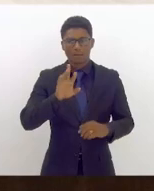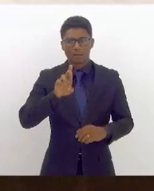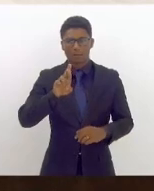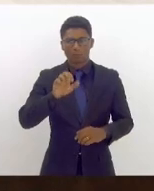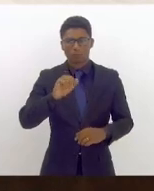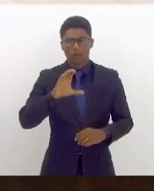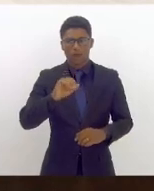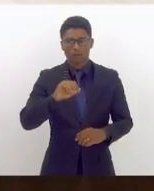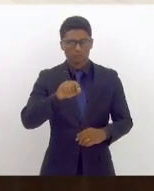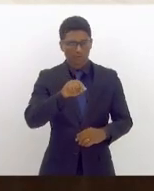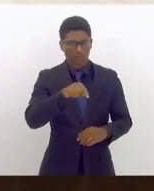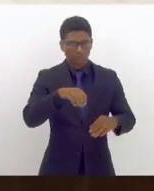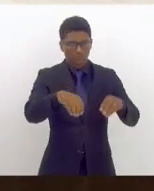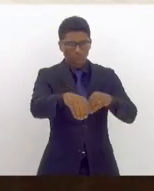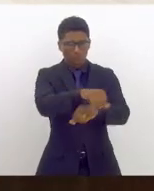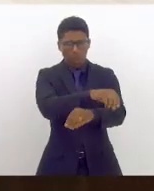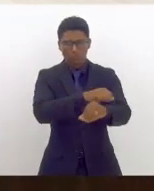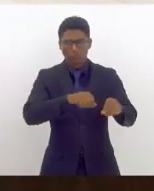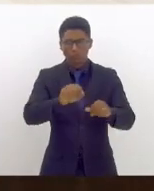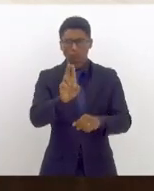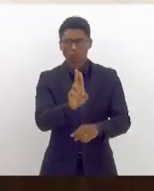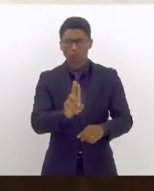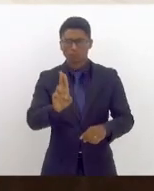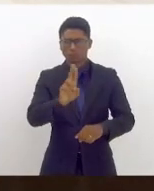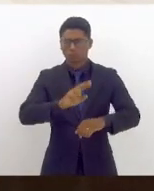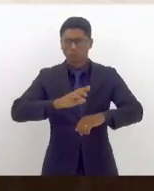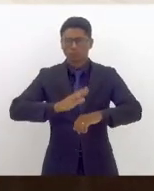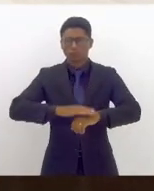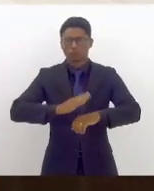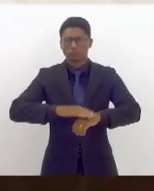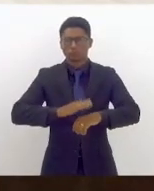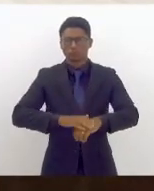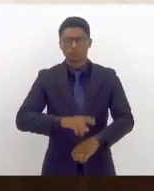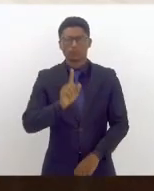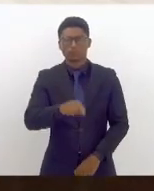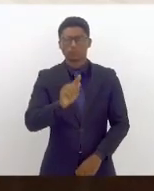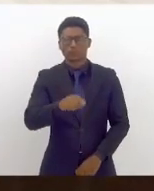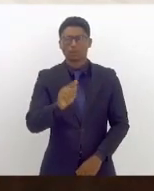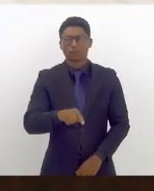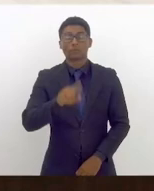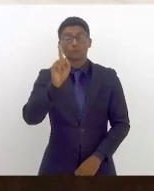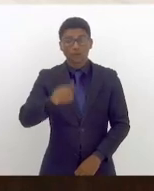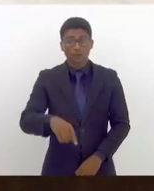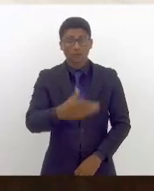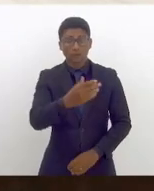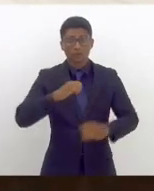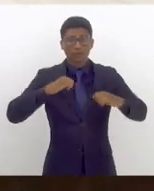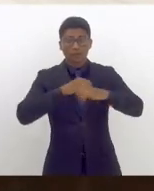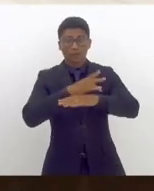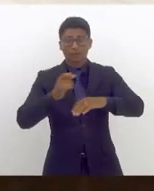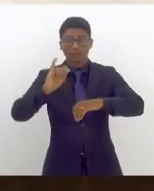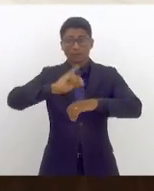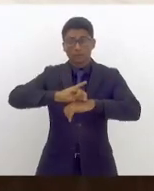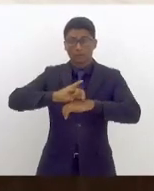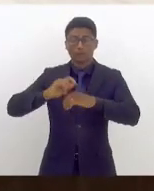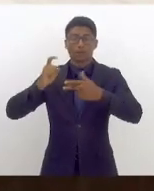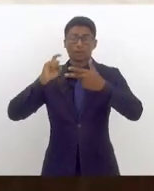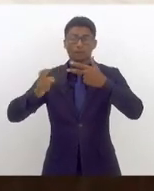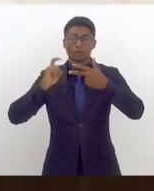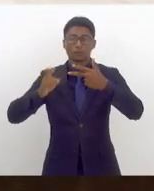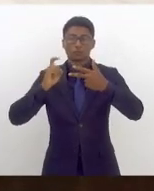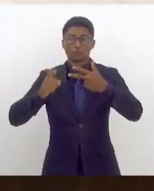uso do solo na Cidade do Rio de Janeiro é o município da capital Poder Executivo